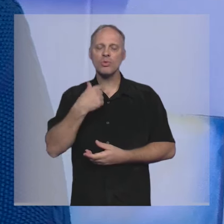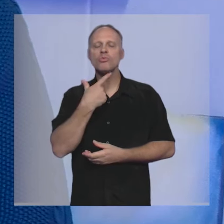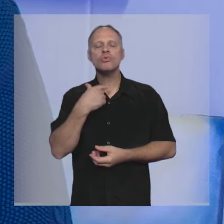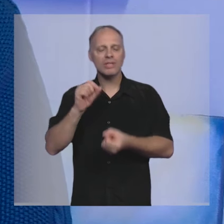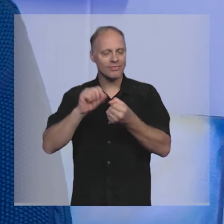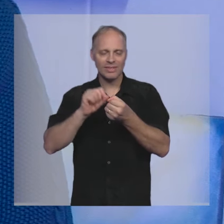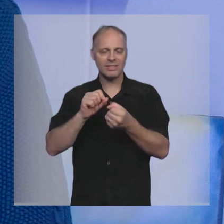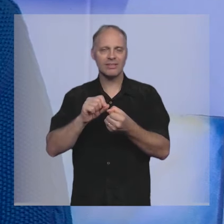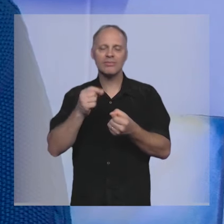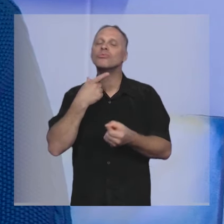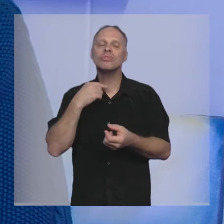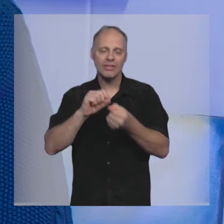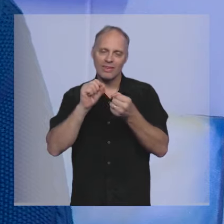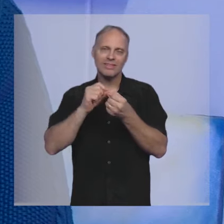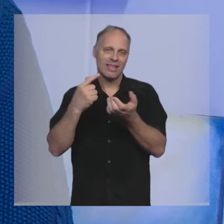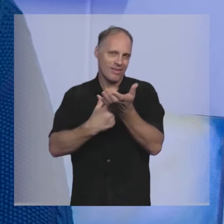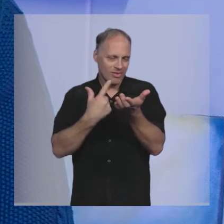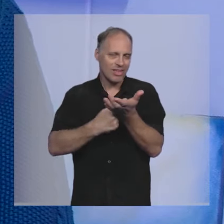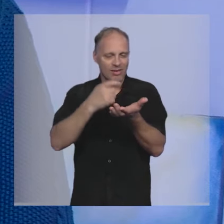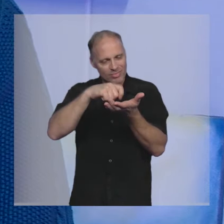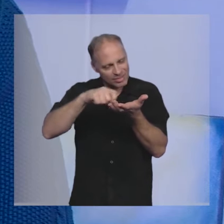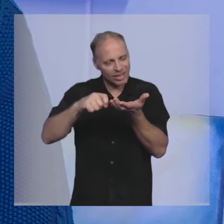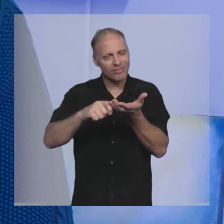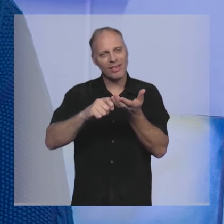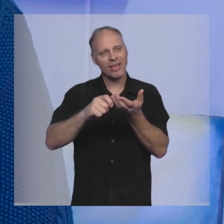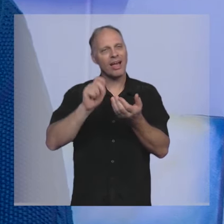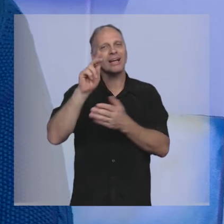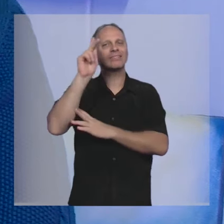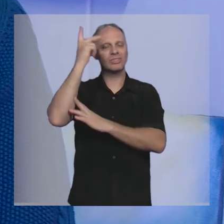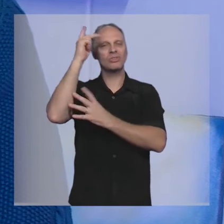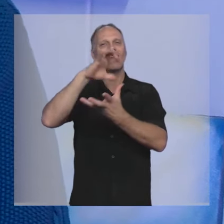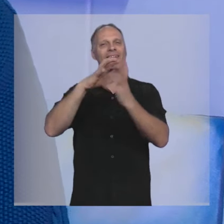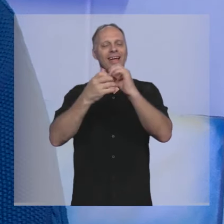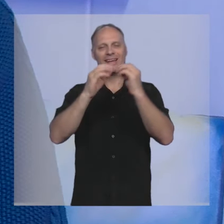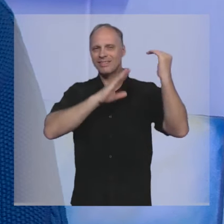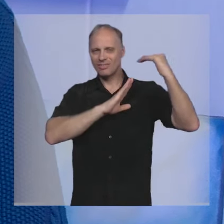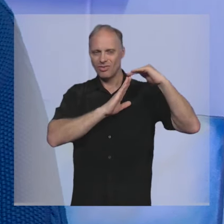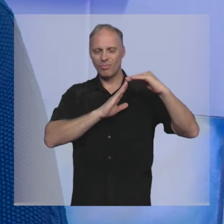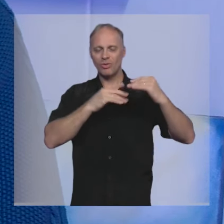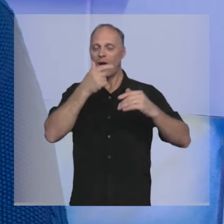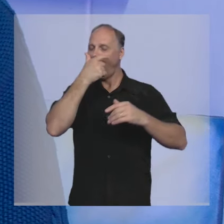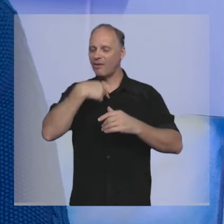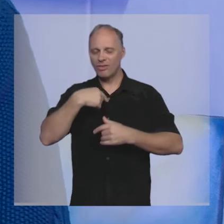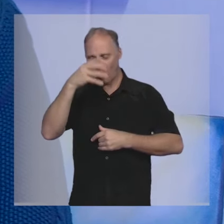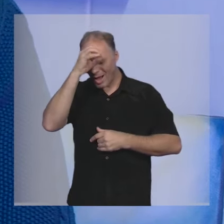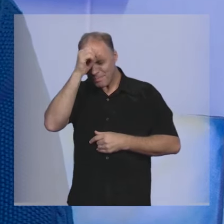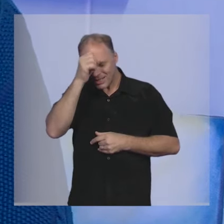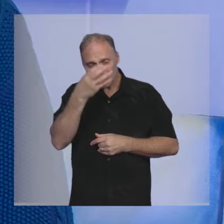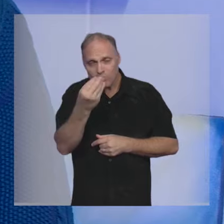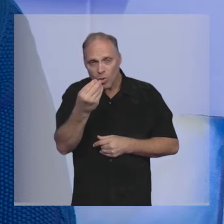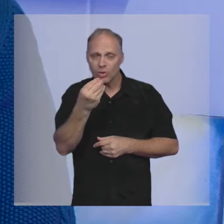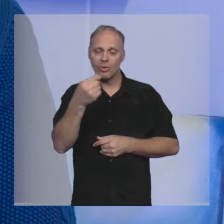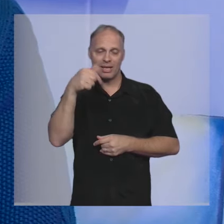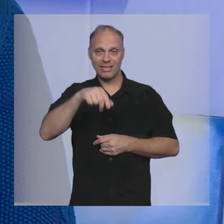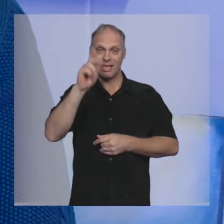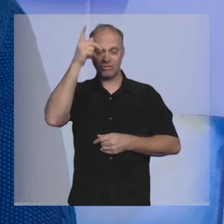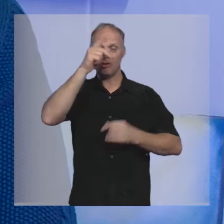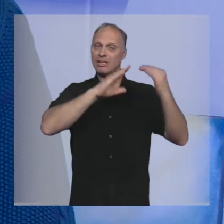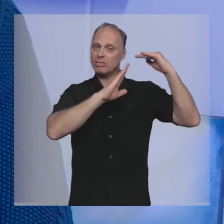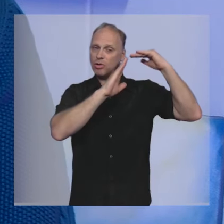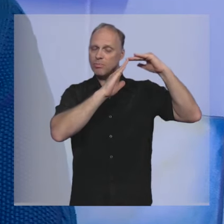eu gostei de fazer a pesquisa. Acho que aprendi muito sobre São